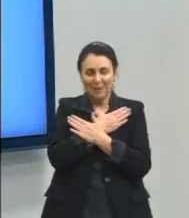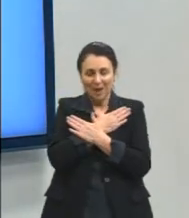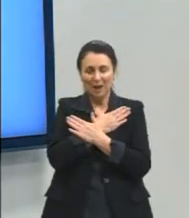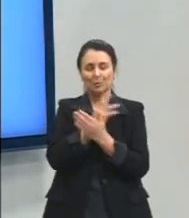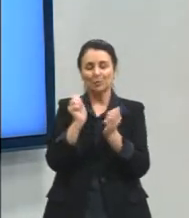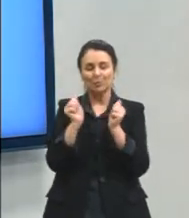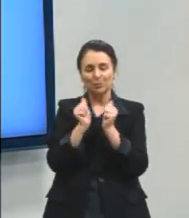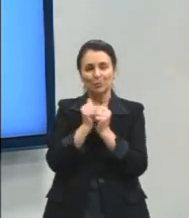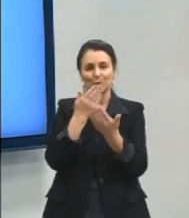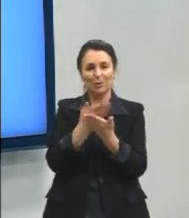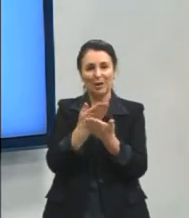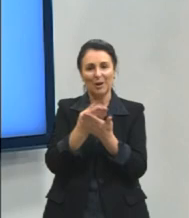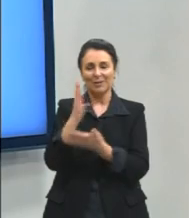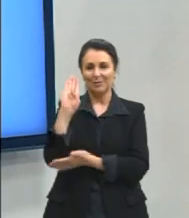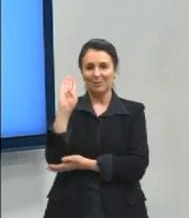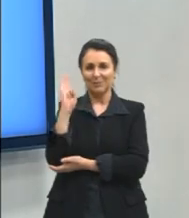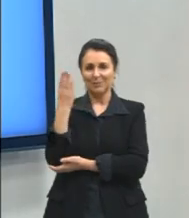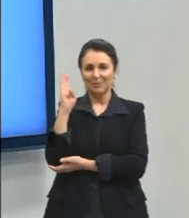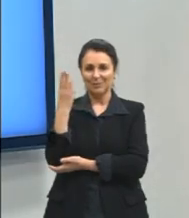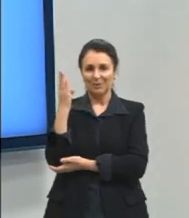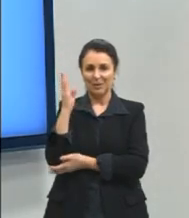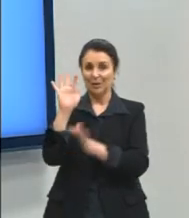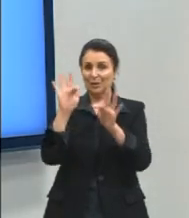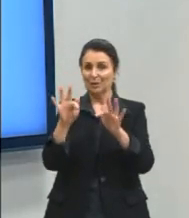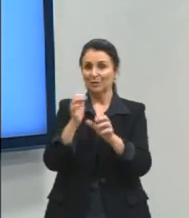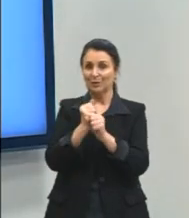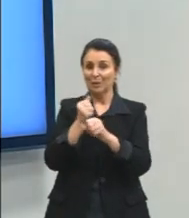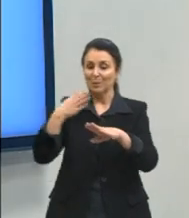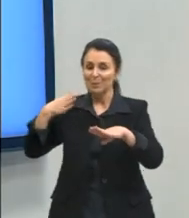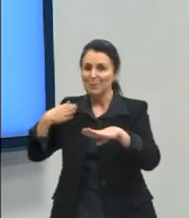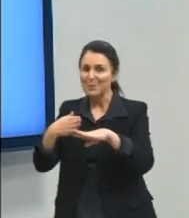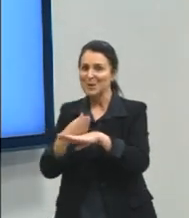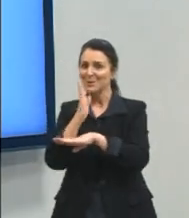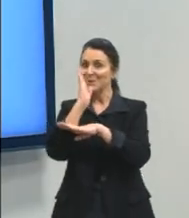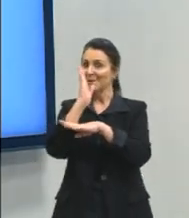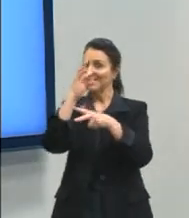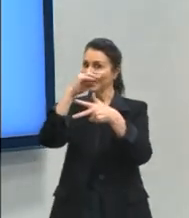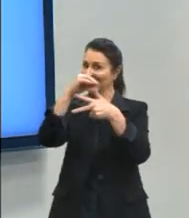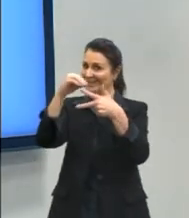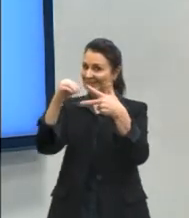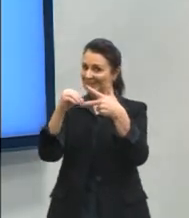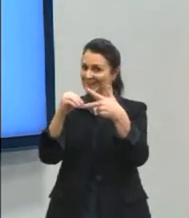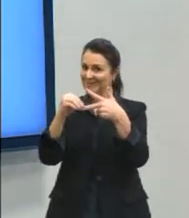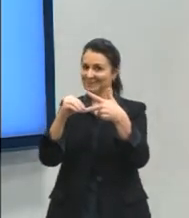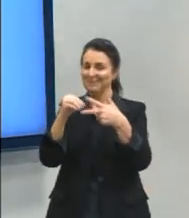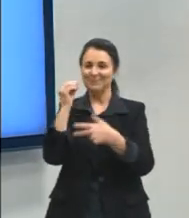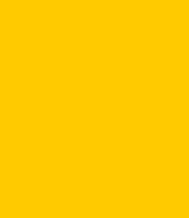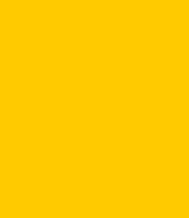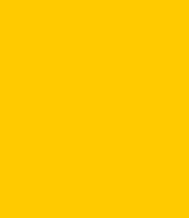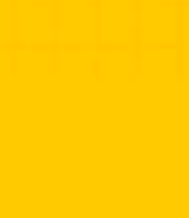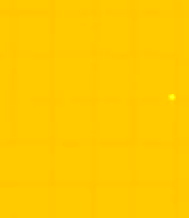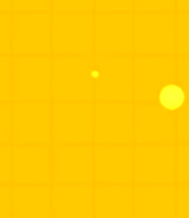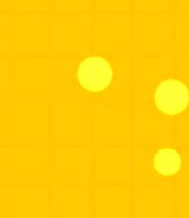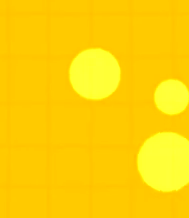acompanhar a gente, né pessoal? Ó, final do ano, partiu passar o Enem, hein? Beijão!